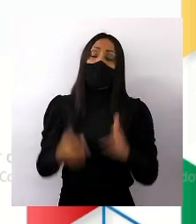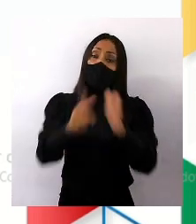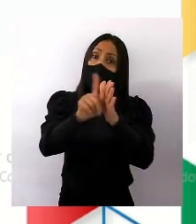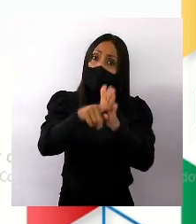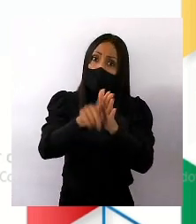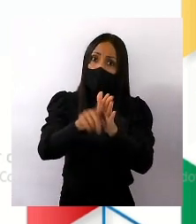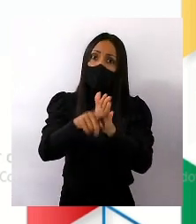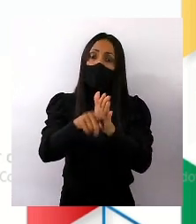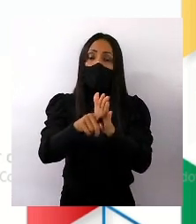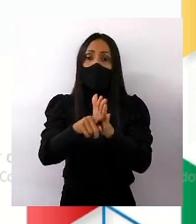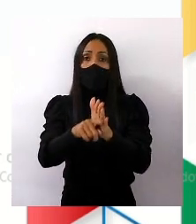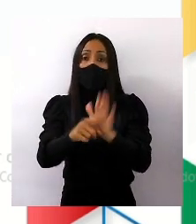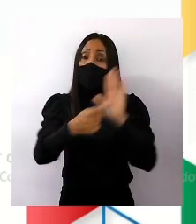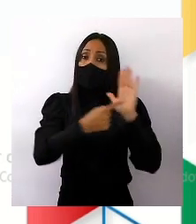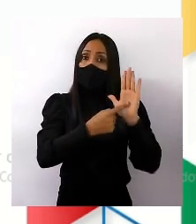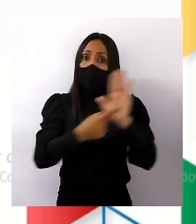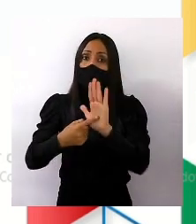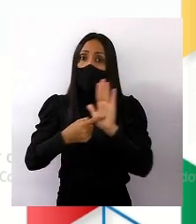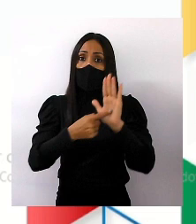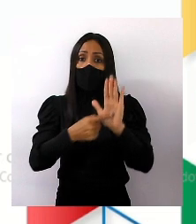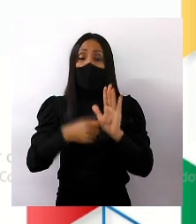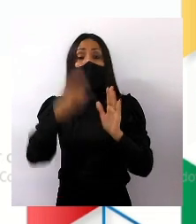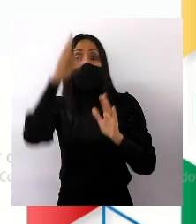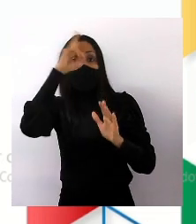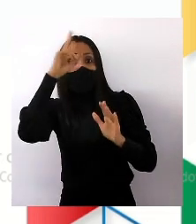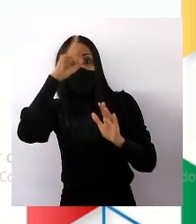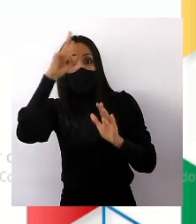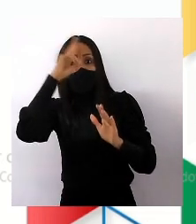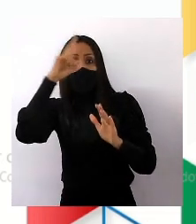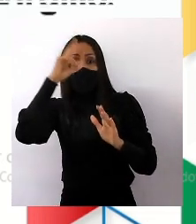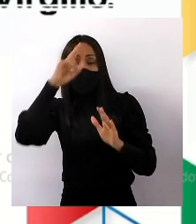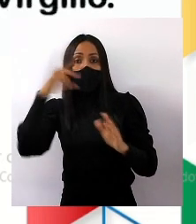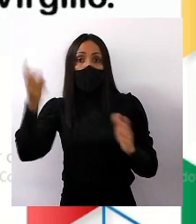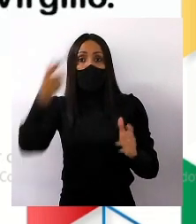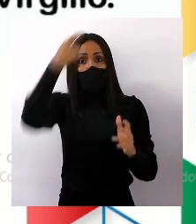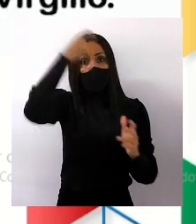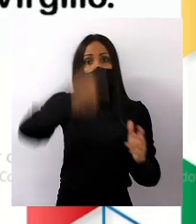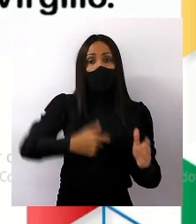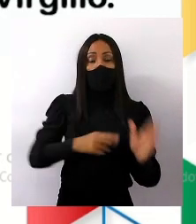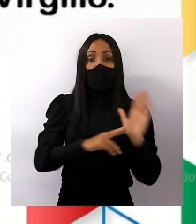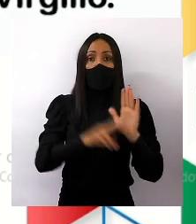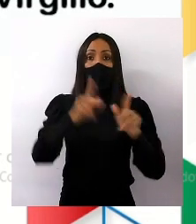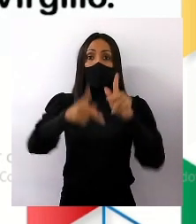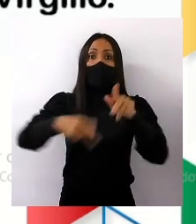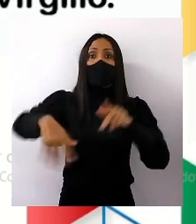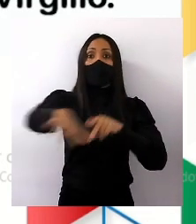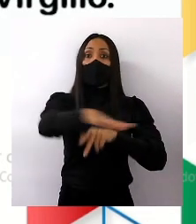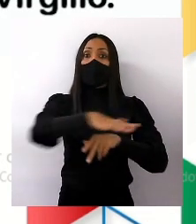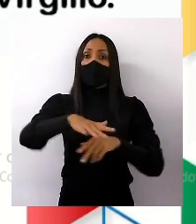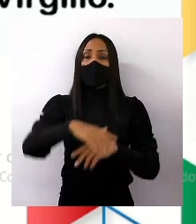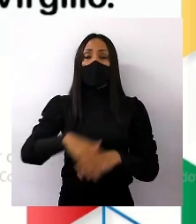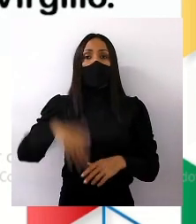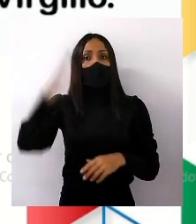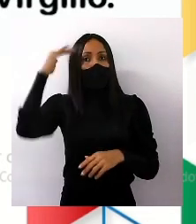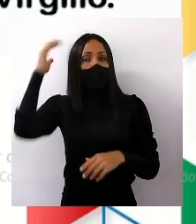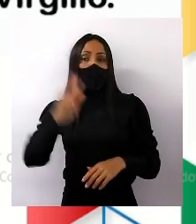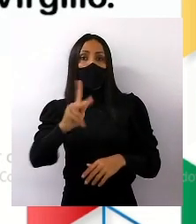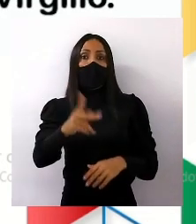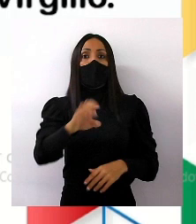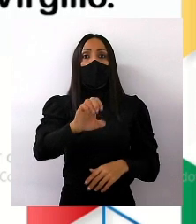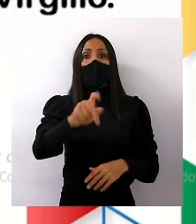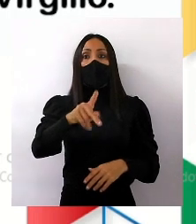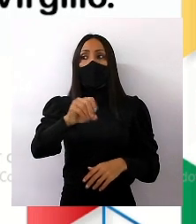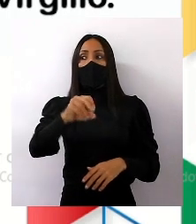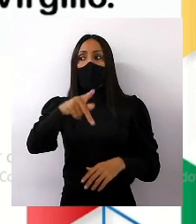traz à tona uma grande história de um herói que representa um povo. São as famosas epopeias.